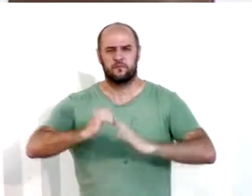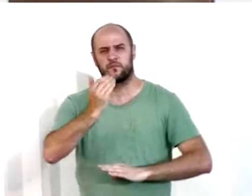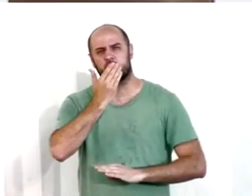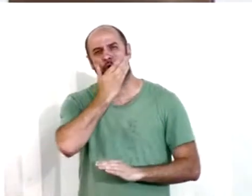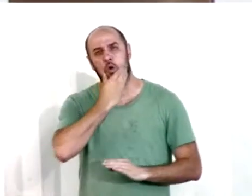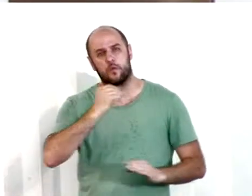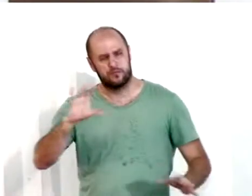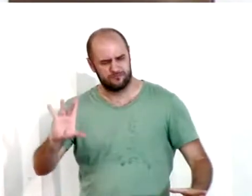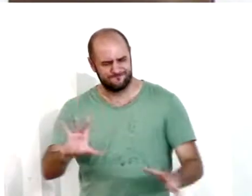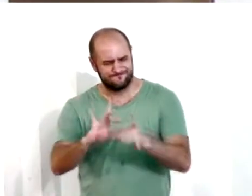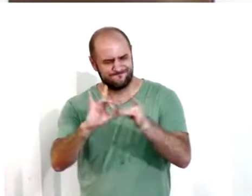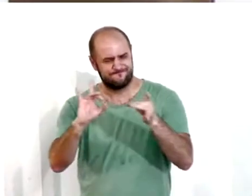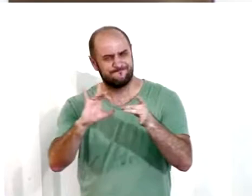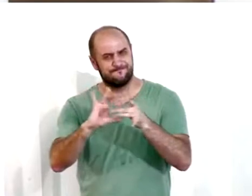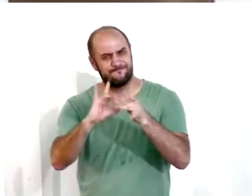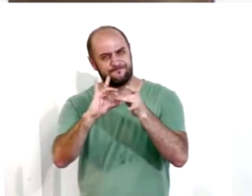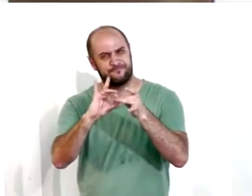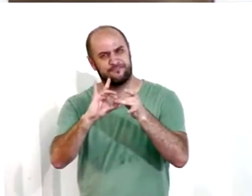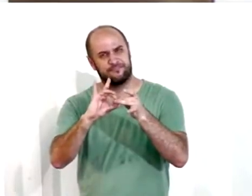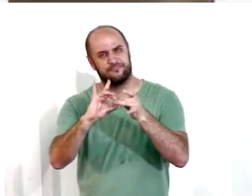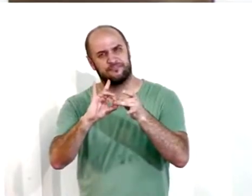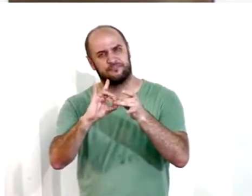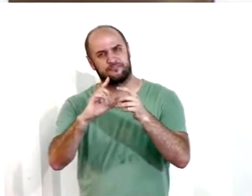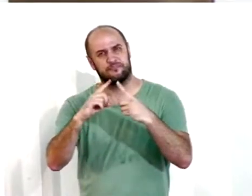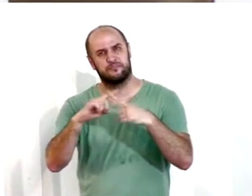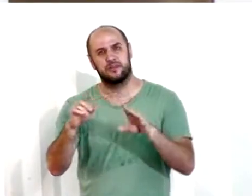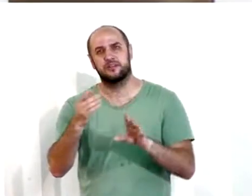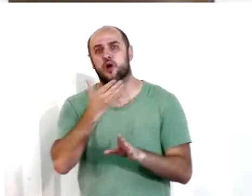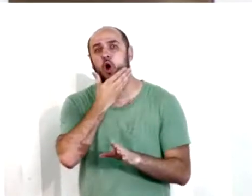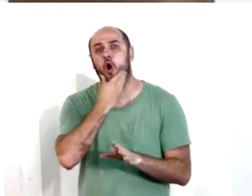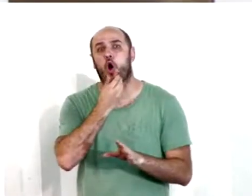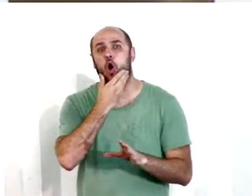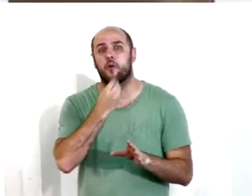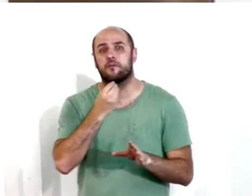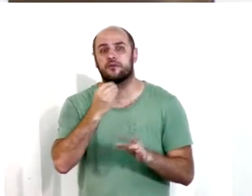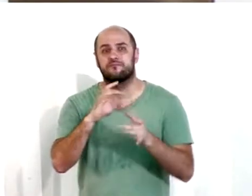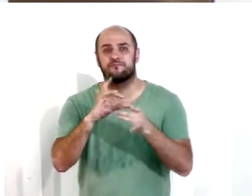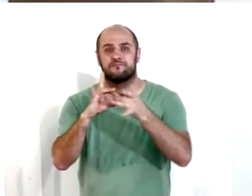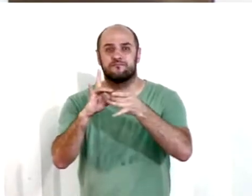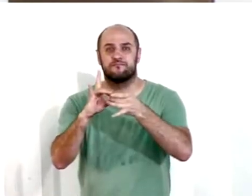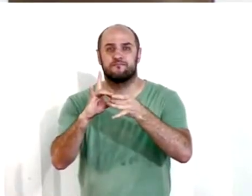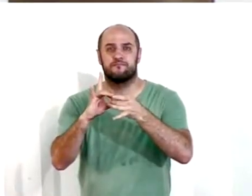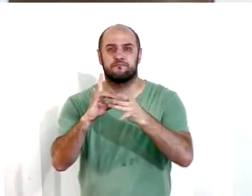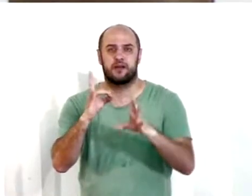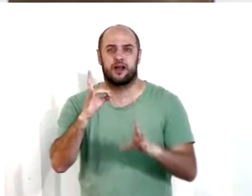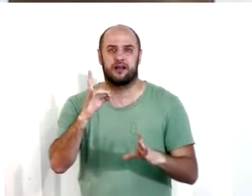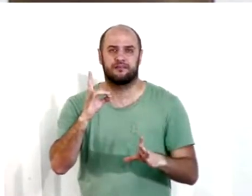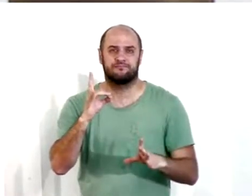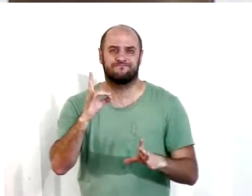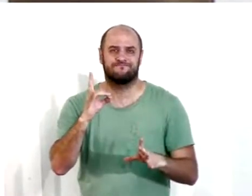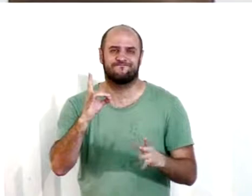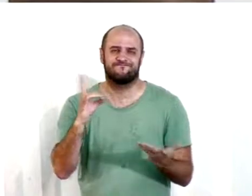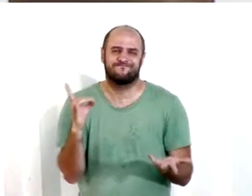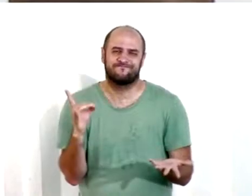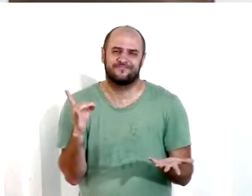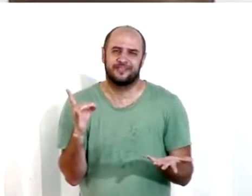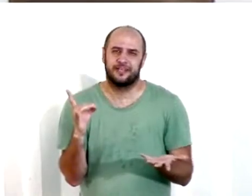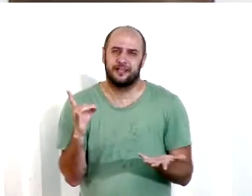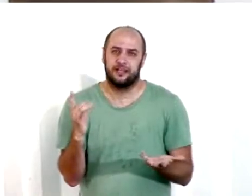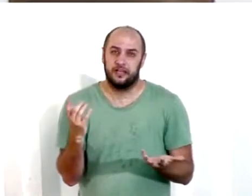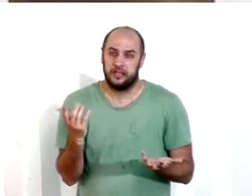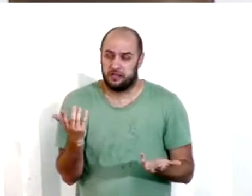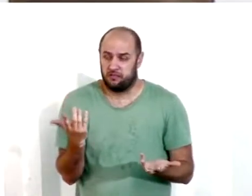pacto, mas esse homem quebrou esse pacto. E como todo pacto, ele